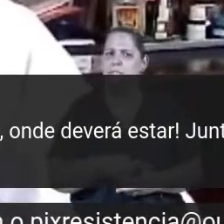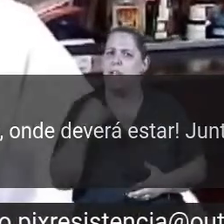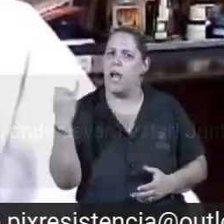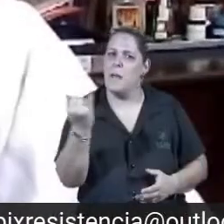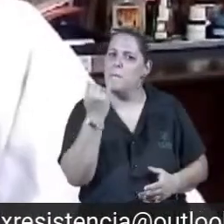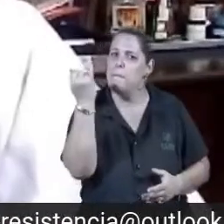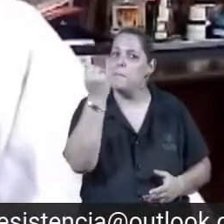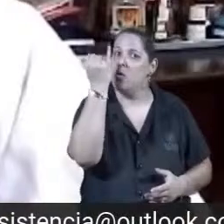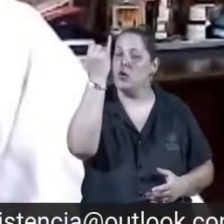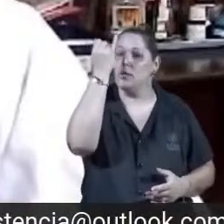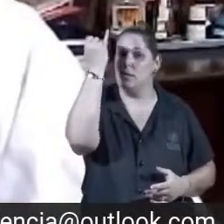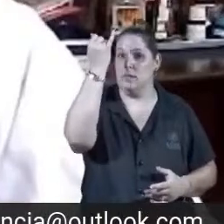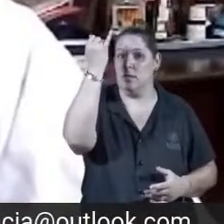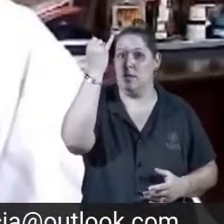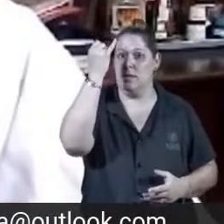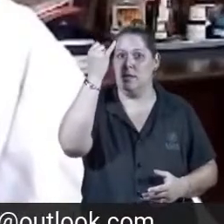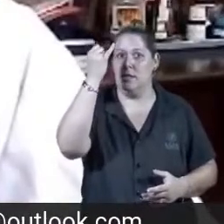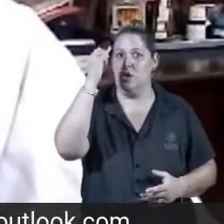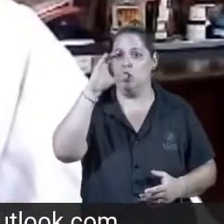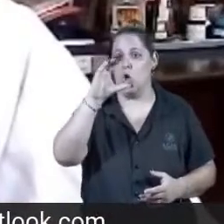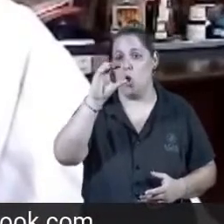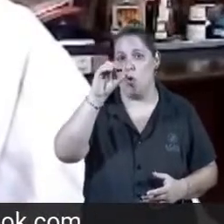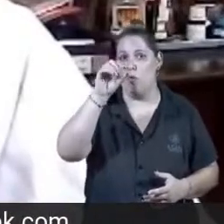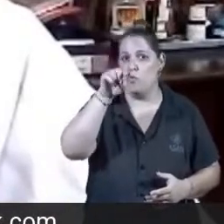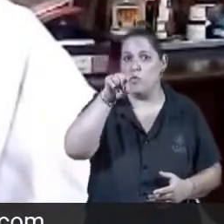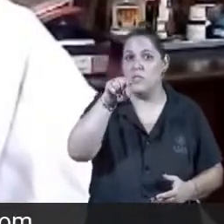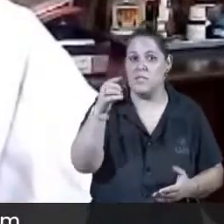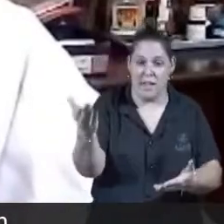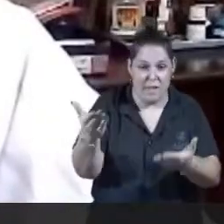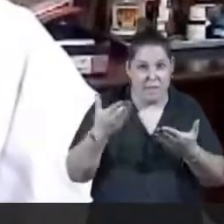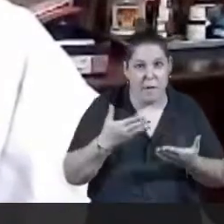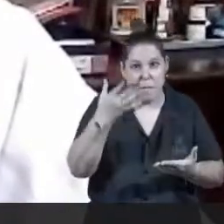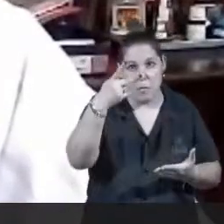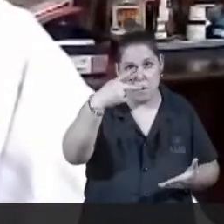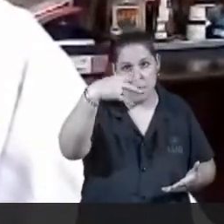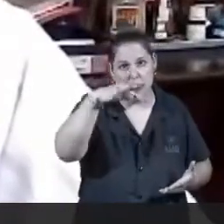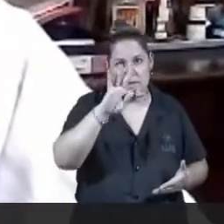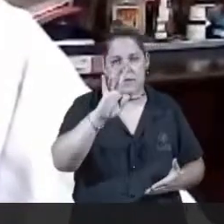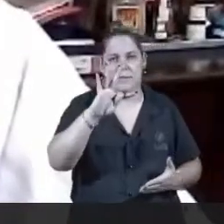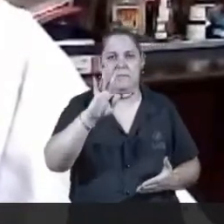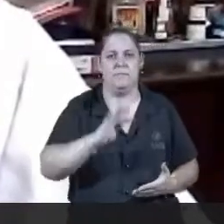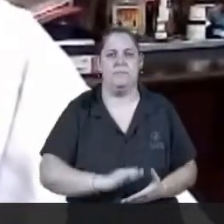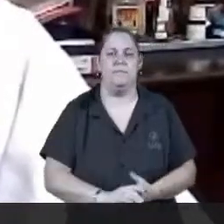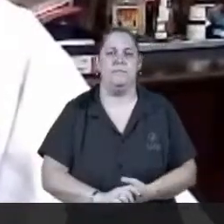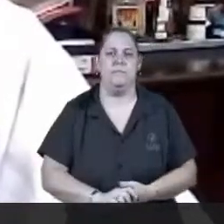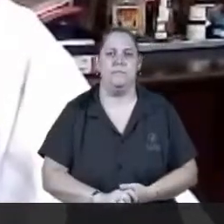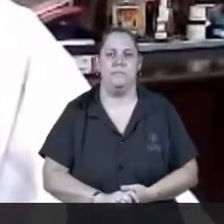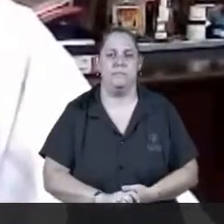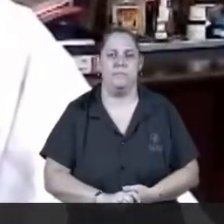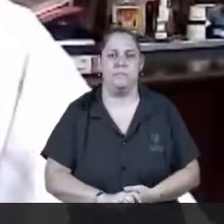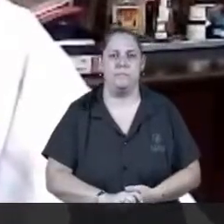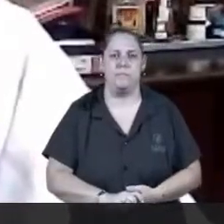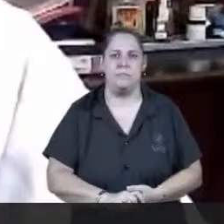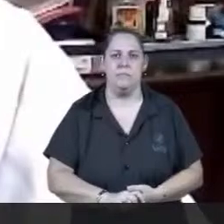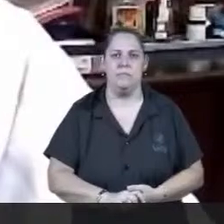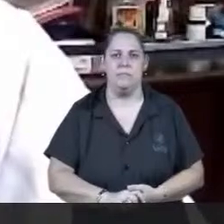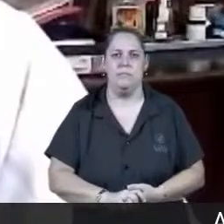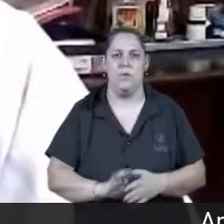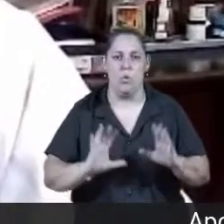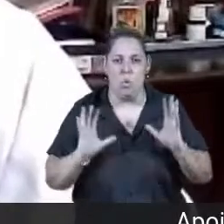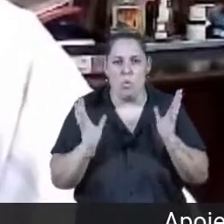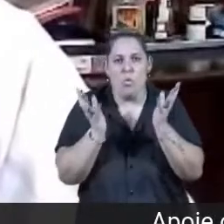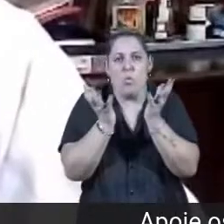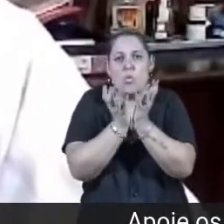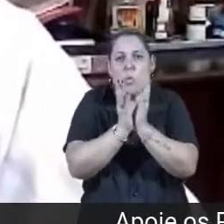importância que de você vir para o nosso partido, para o Partido dos Trabalhadores. A nossa bancada